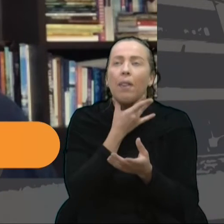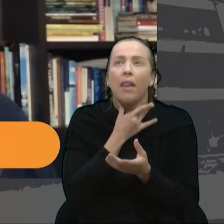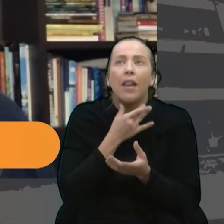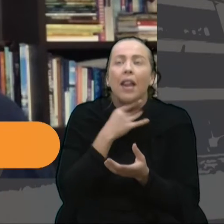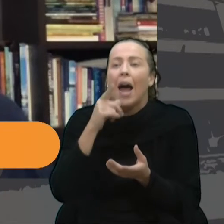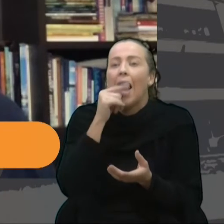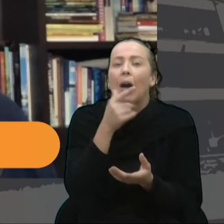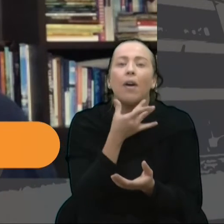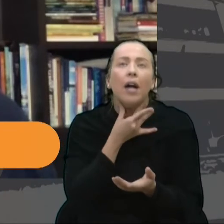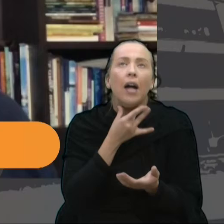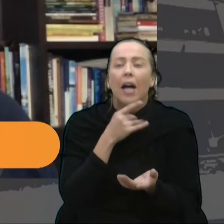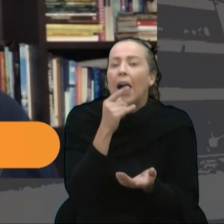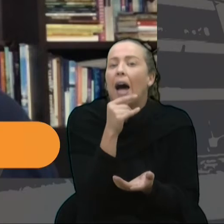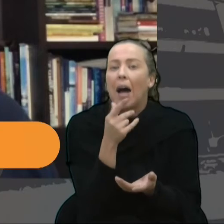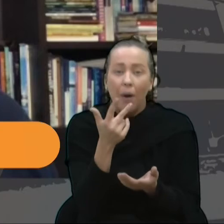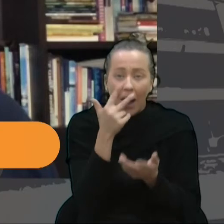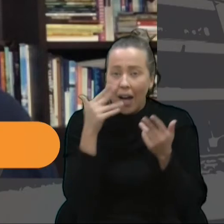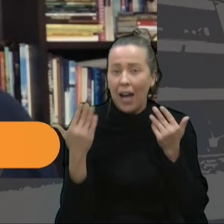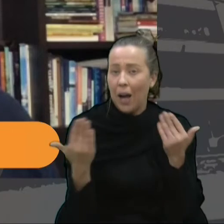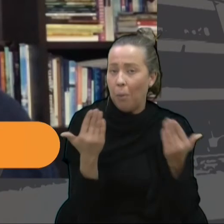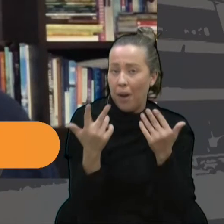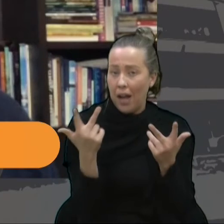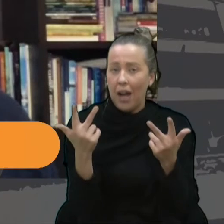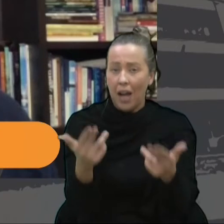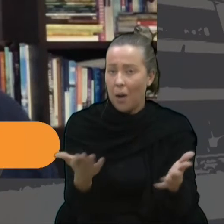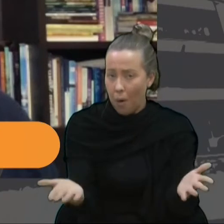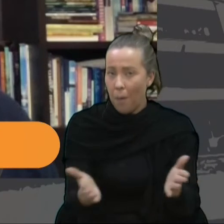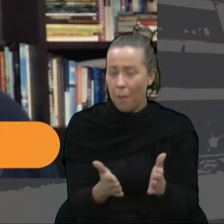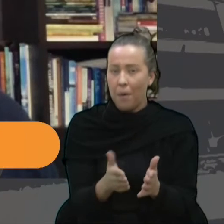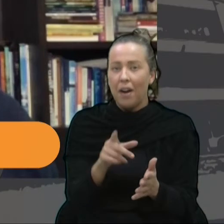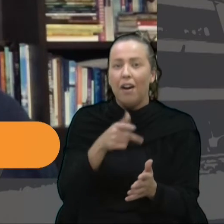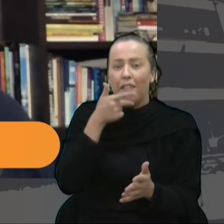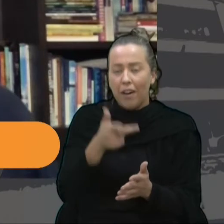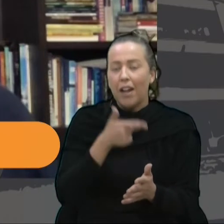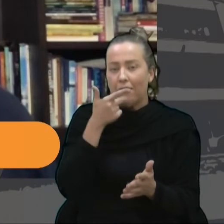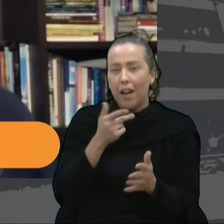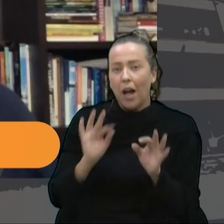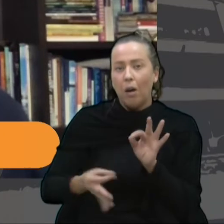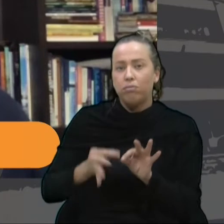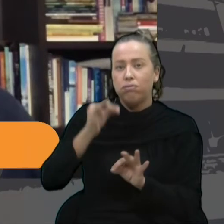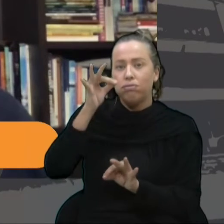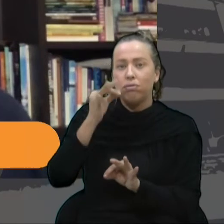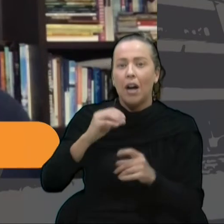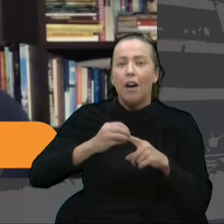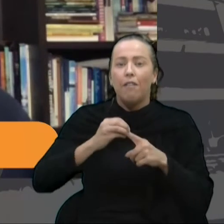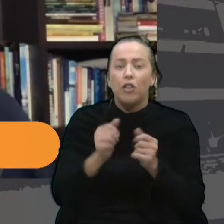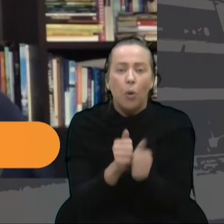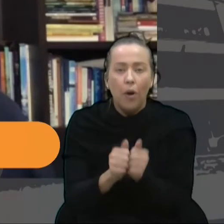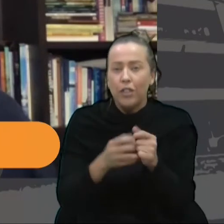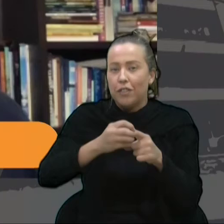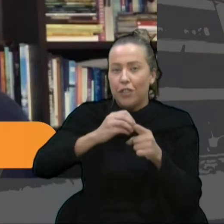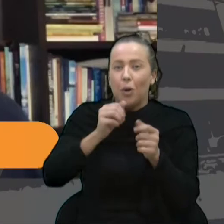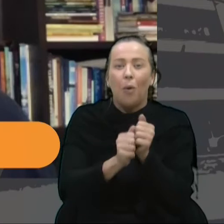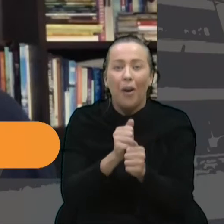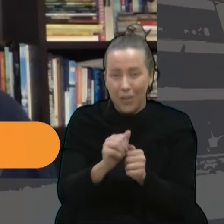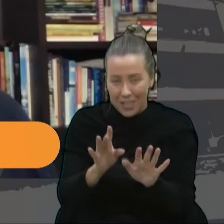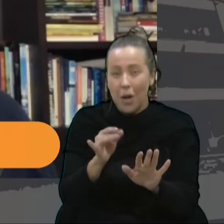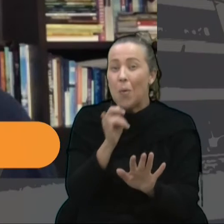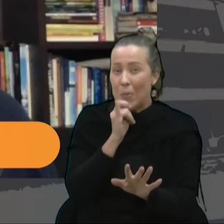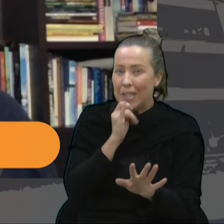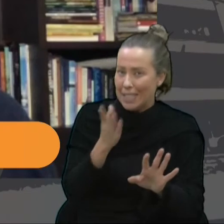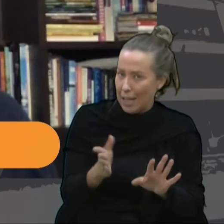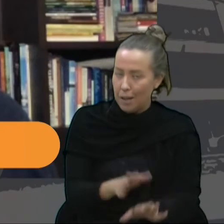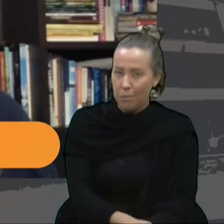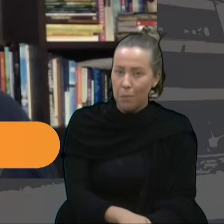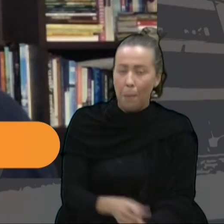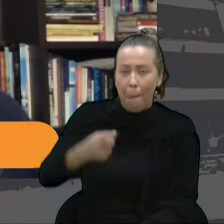não tem. Né? É como o famélico que fica falando de cadê o feijão com arroz, cadê o feijão com arroz. Né? Então